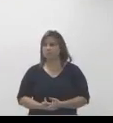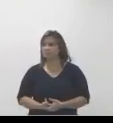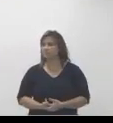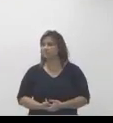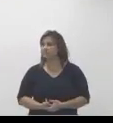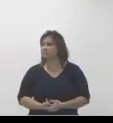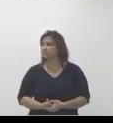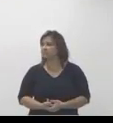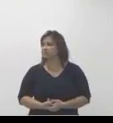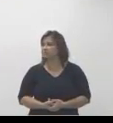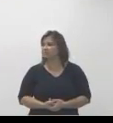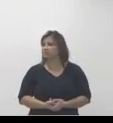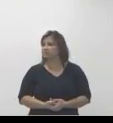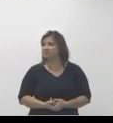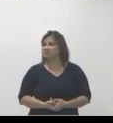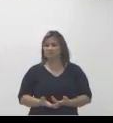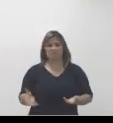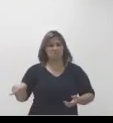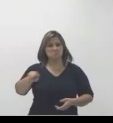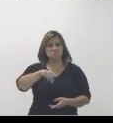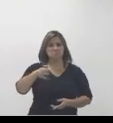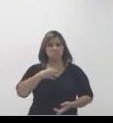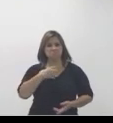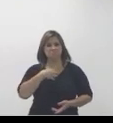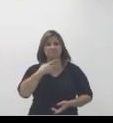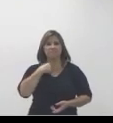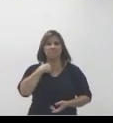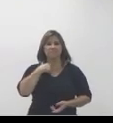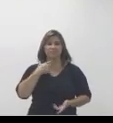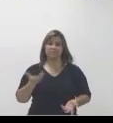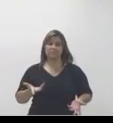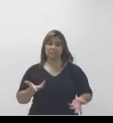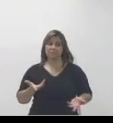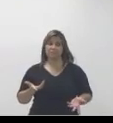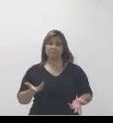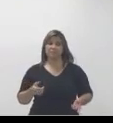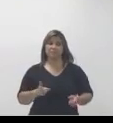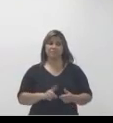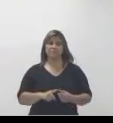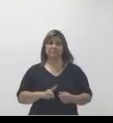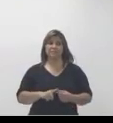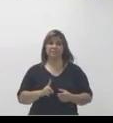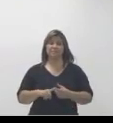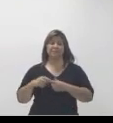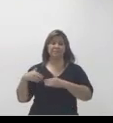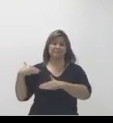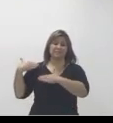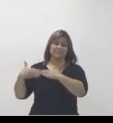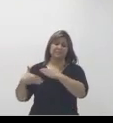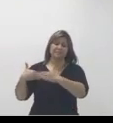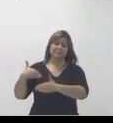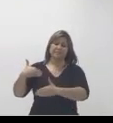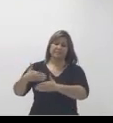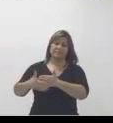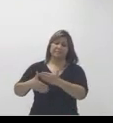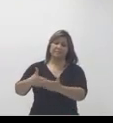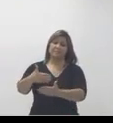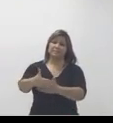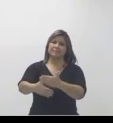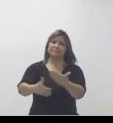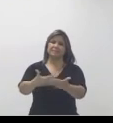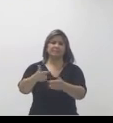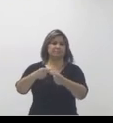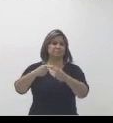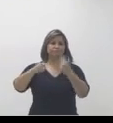palavra aqui pra quem tiver quero falar agora eu acho que ela compatibilidade porque são processos e são questões completamente